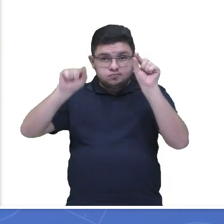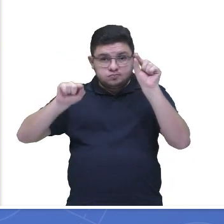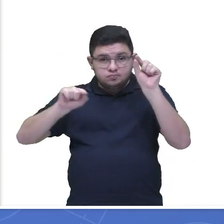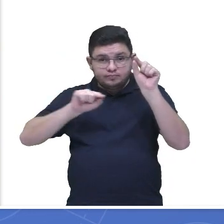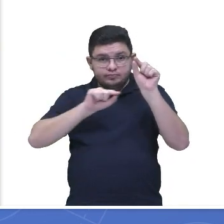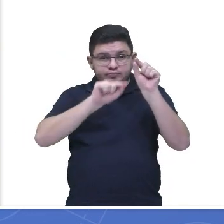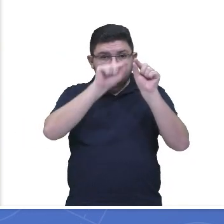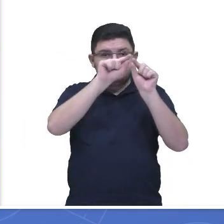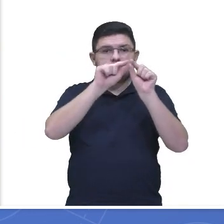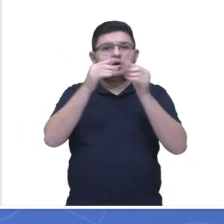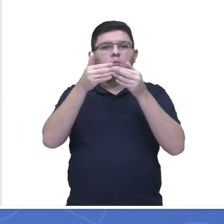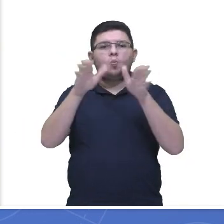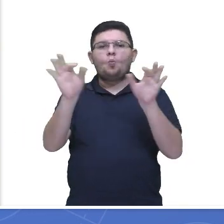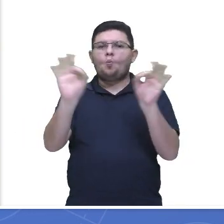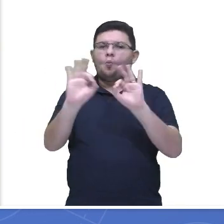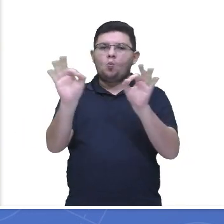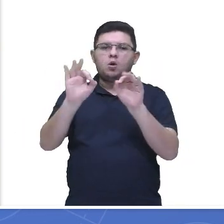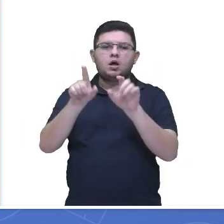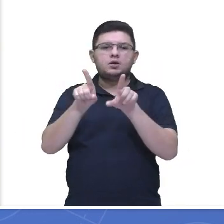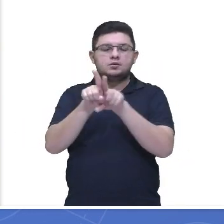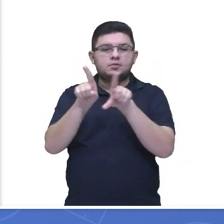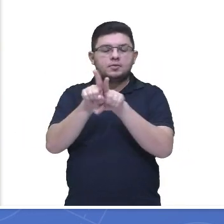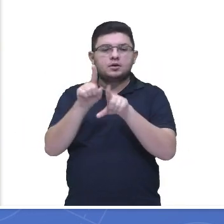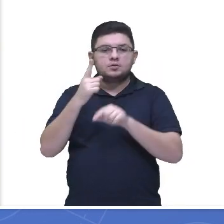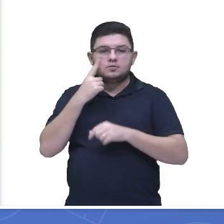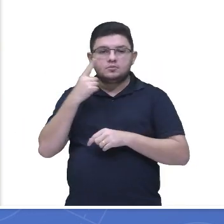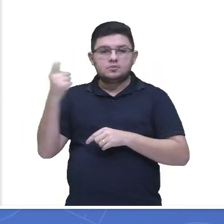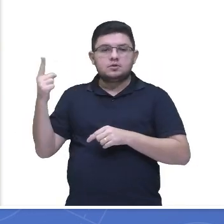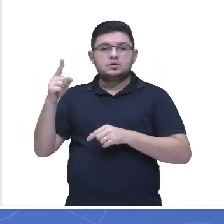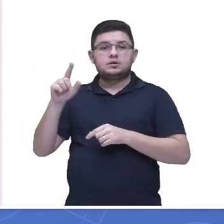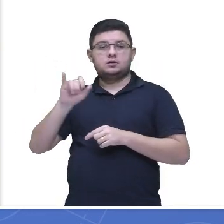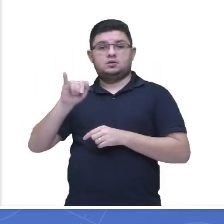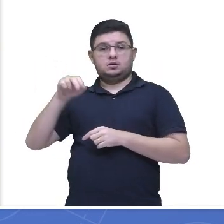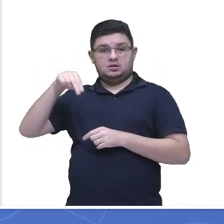ou seja, quando ele apresentar